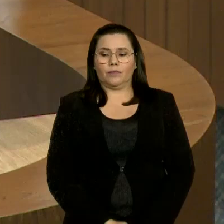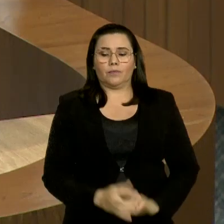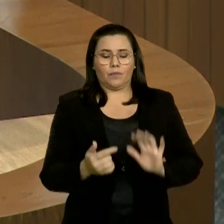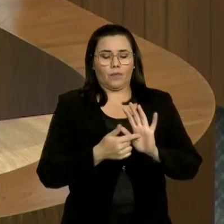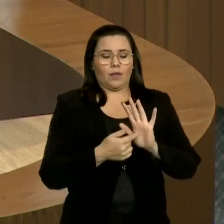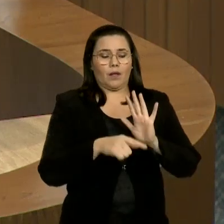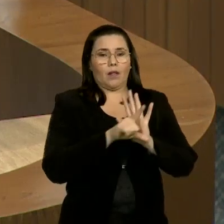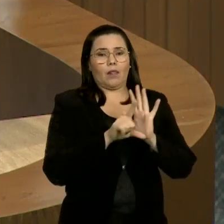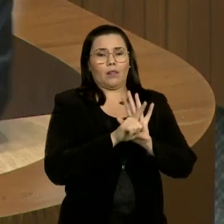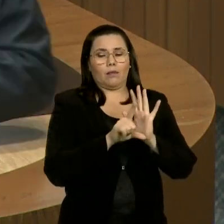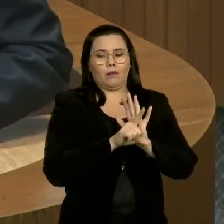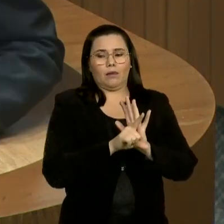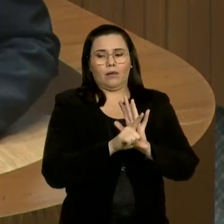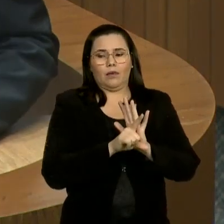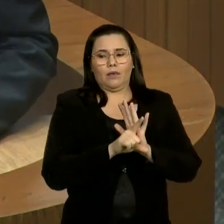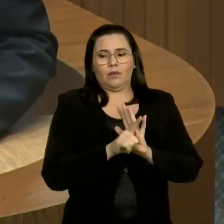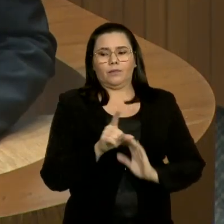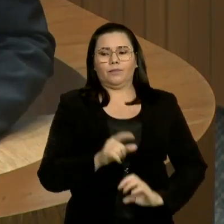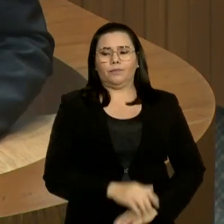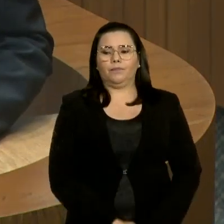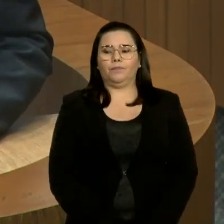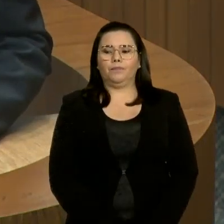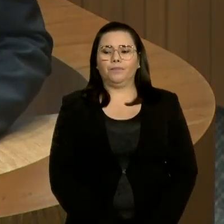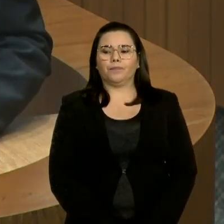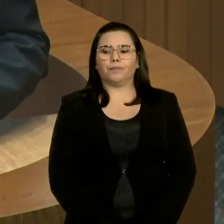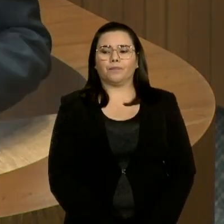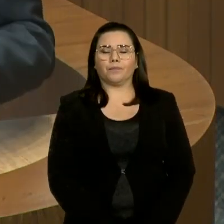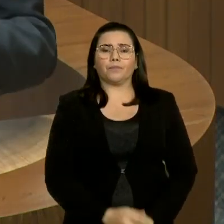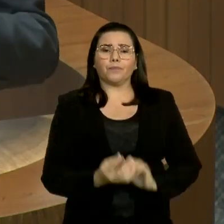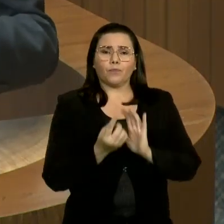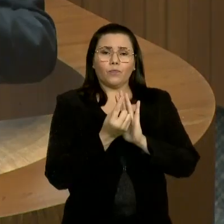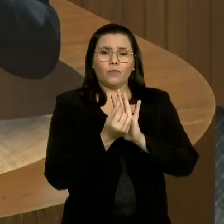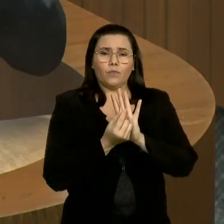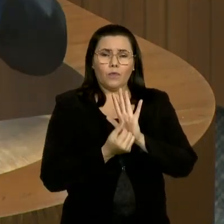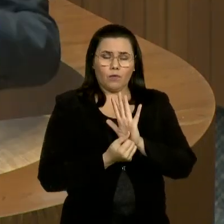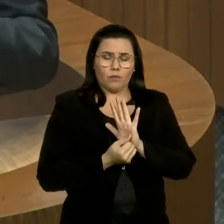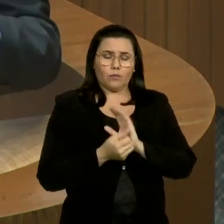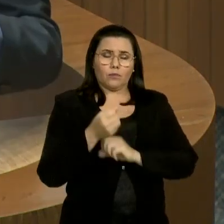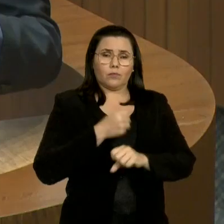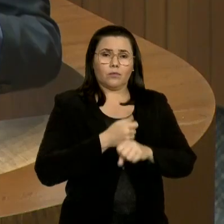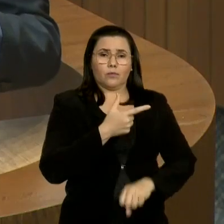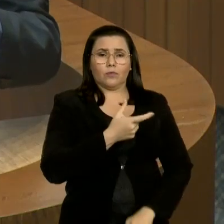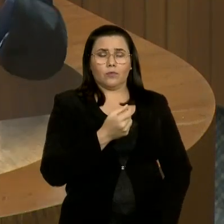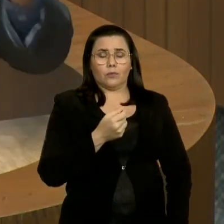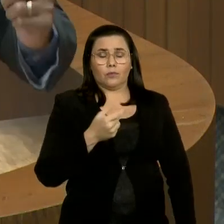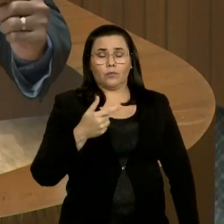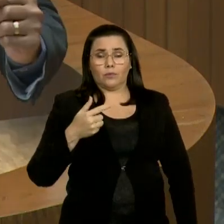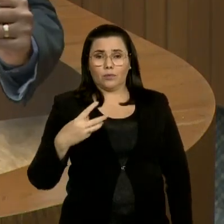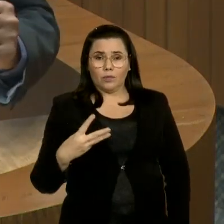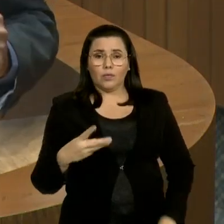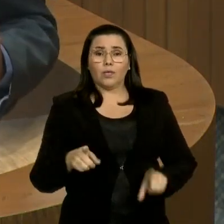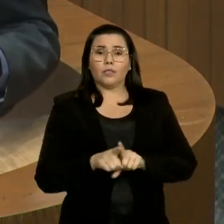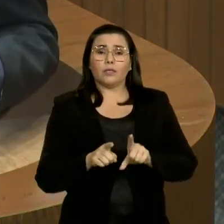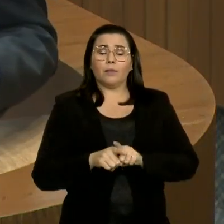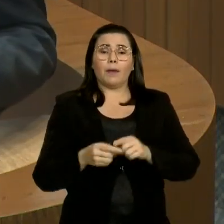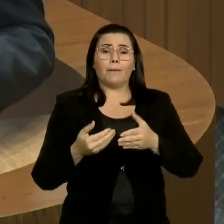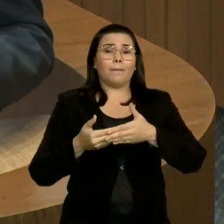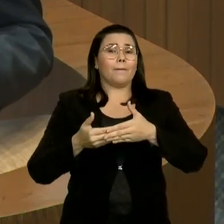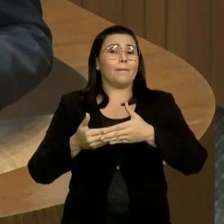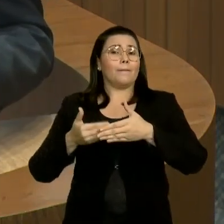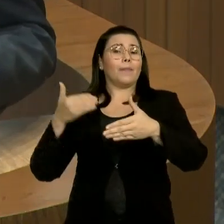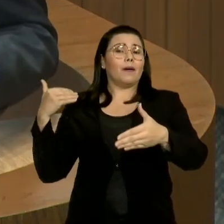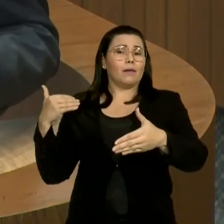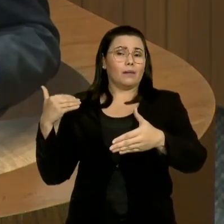da Lei exercício financeiro de 2023 e anteriores e d outras